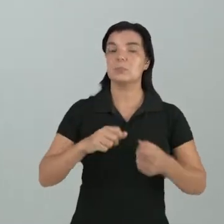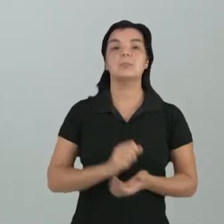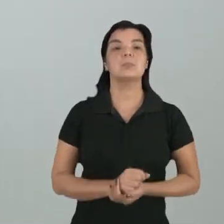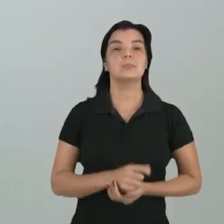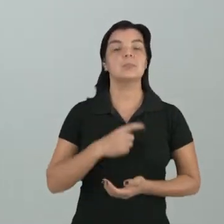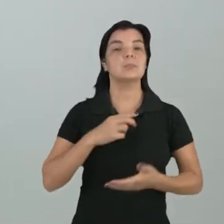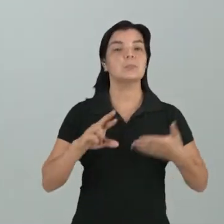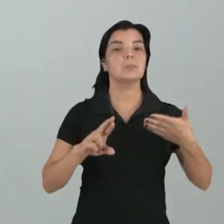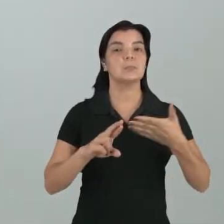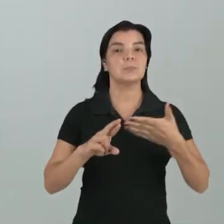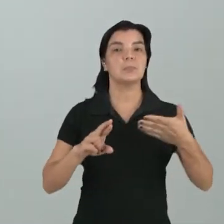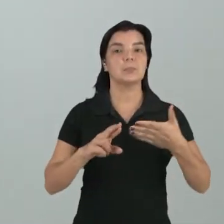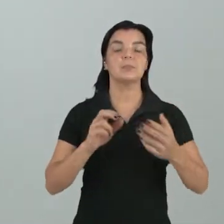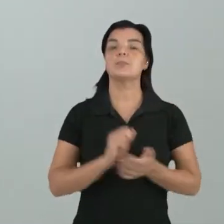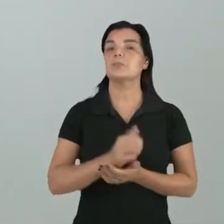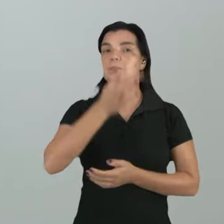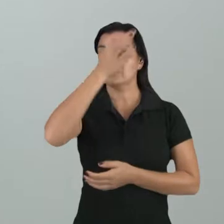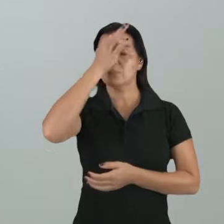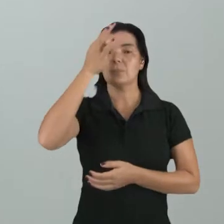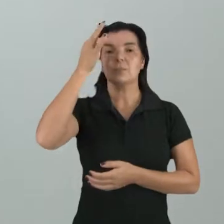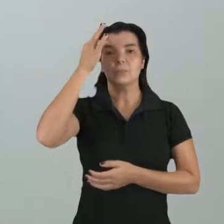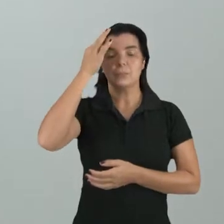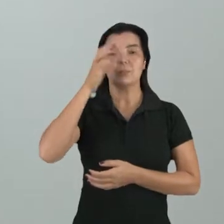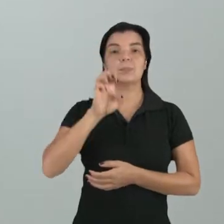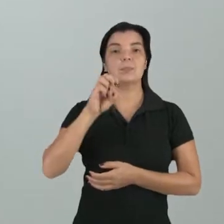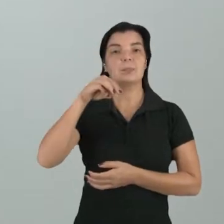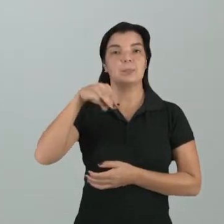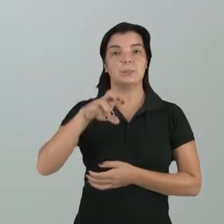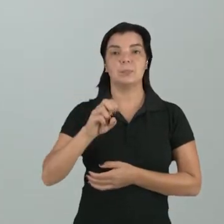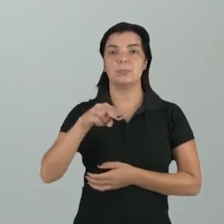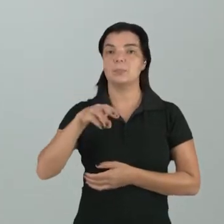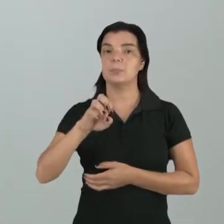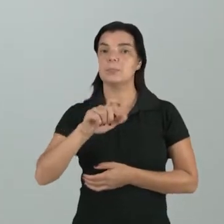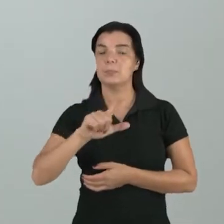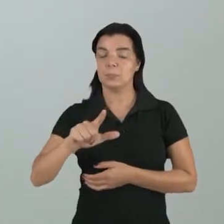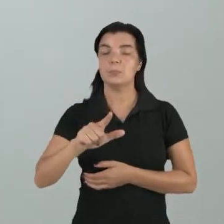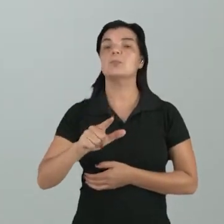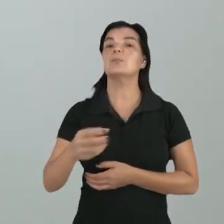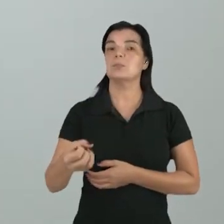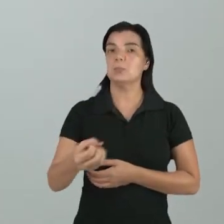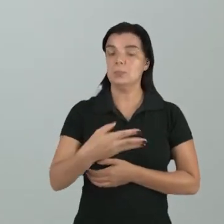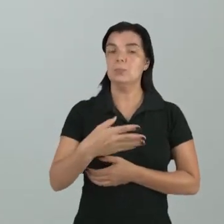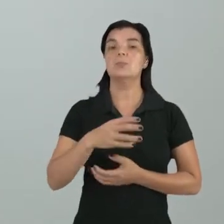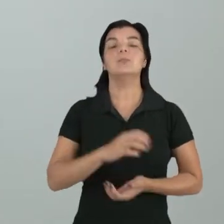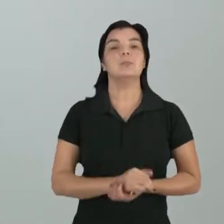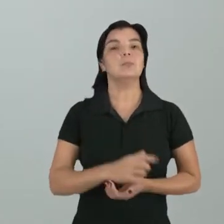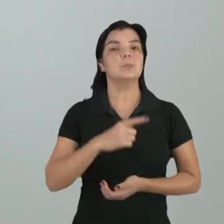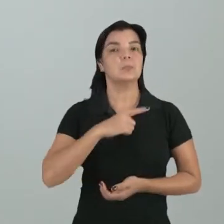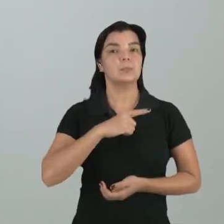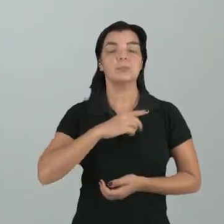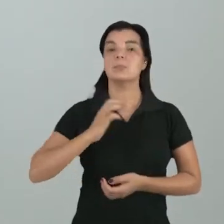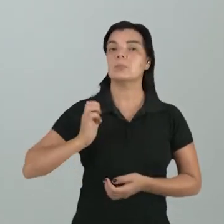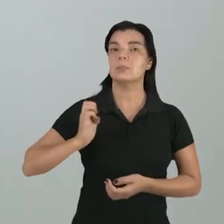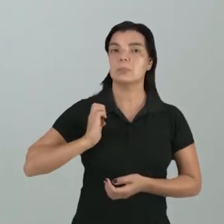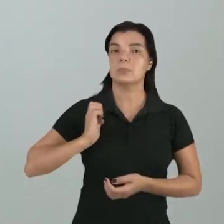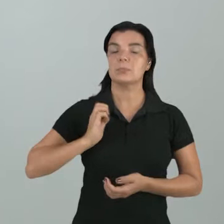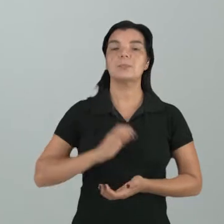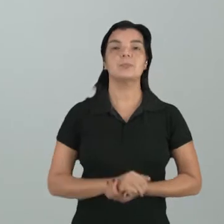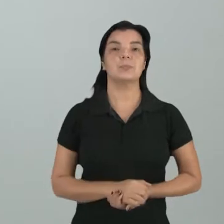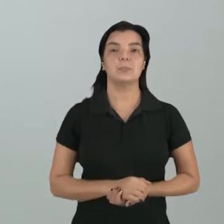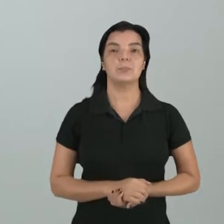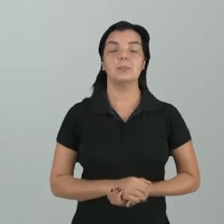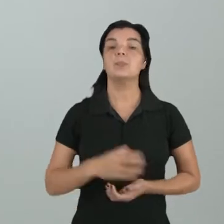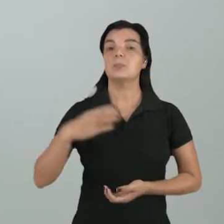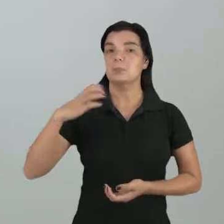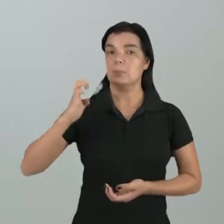teremos como referência o nosso filósofo Immanuel Kant, o filósofo moderno, que tem uma ética, a